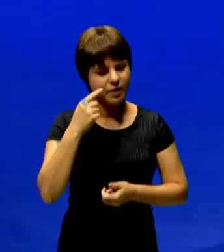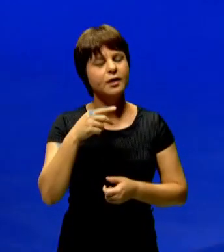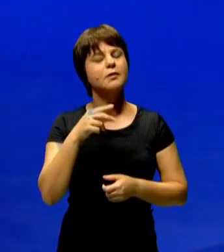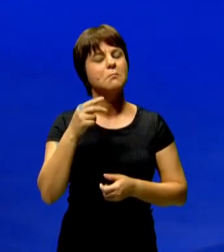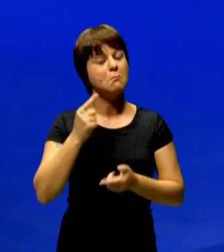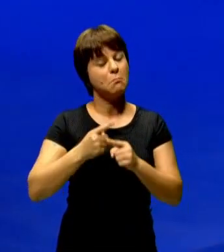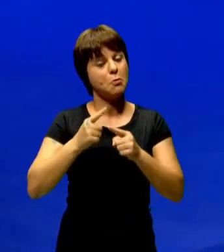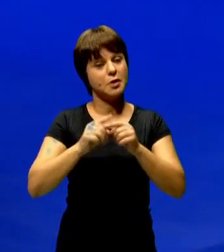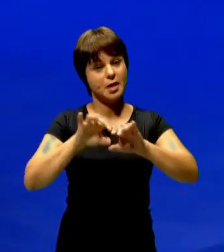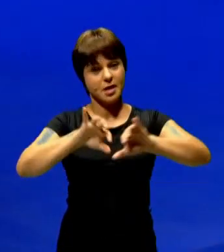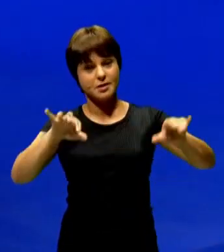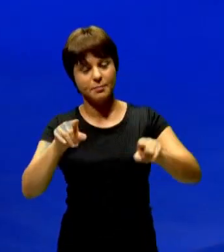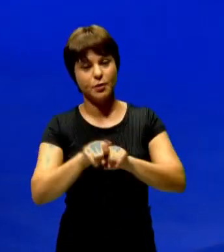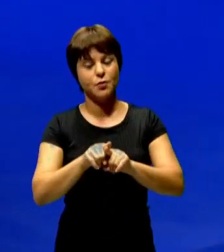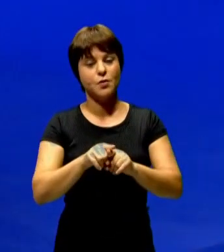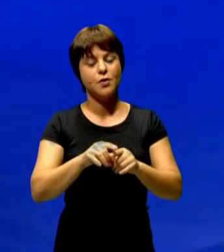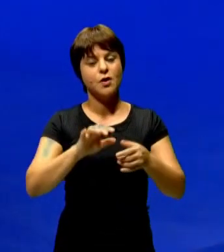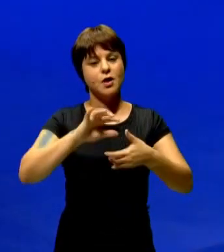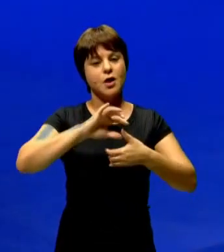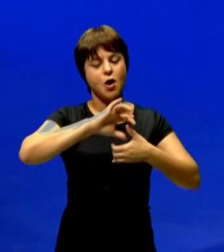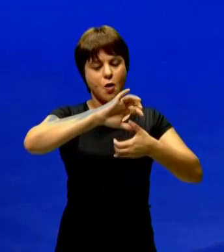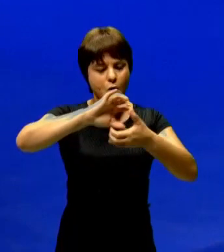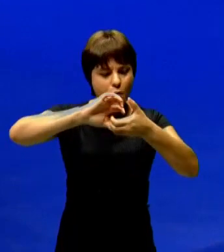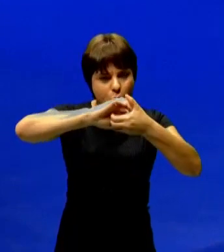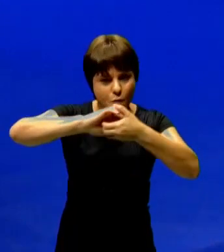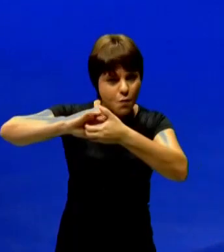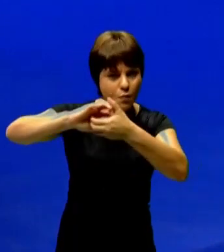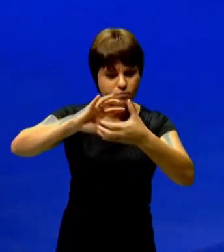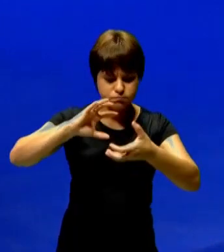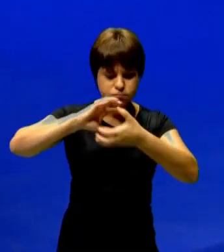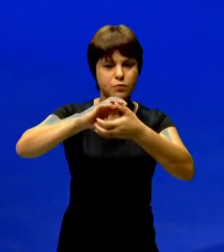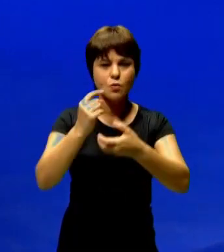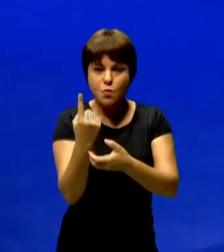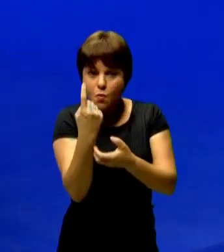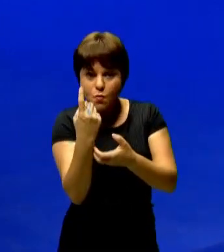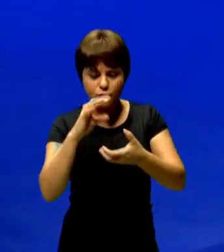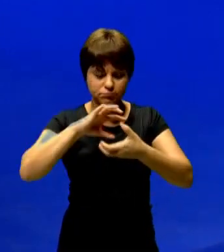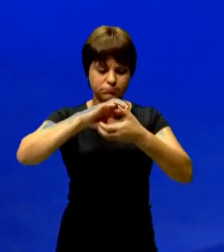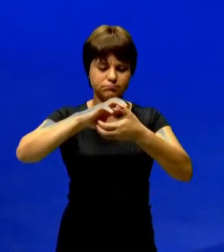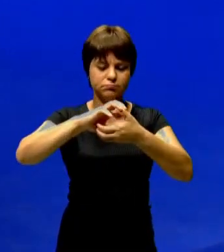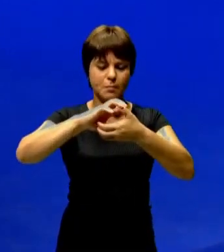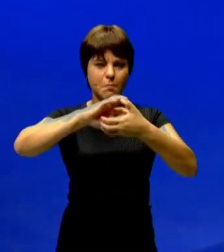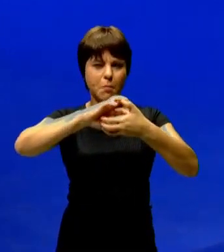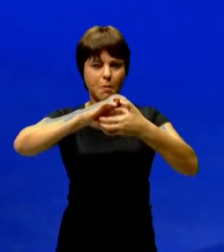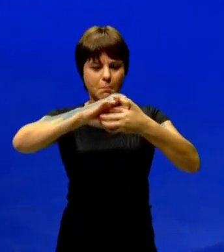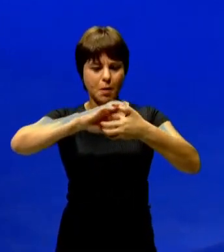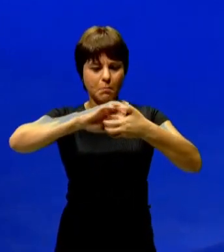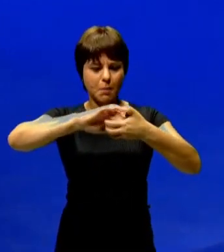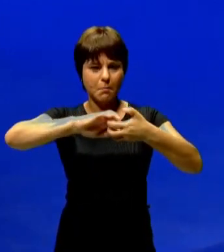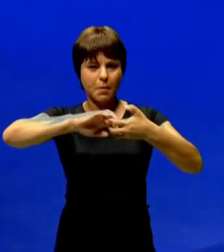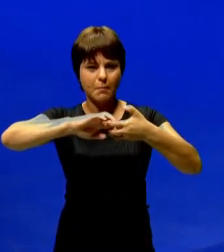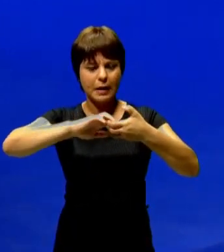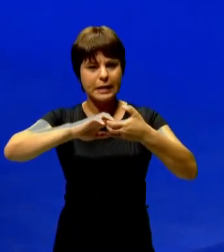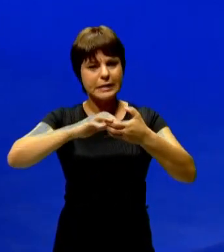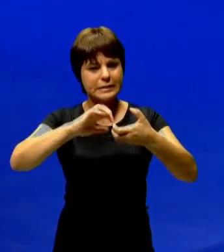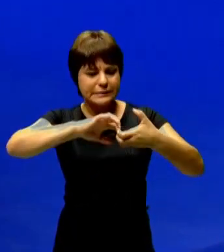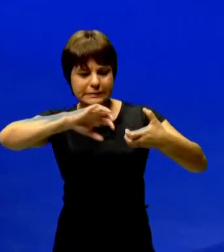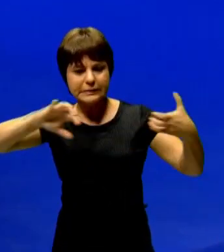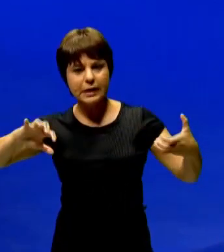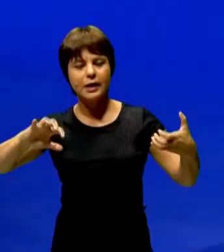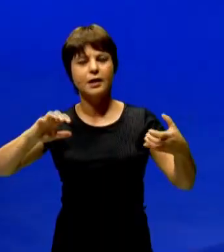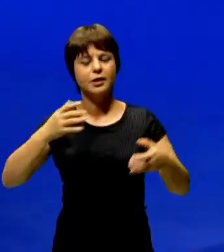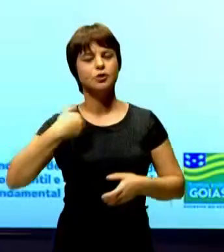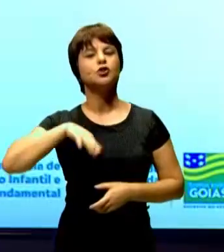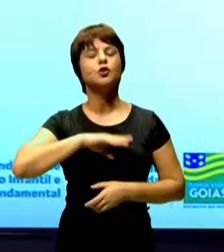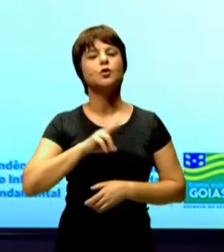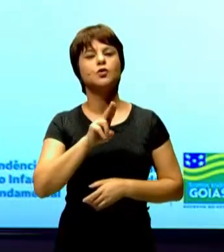motivo disso, esse continente grande, esse continente único, vai se fragmentar em duas grandes metades, que aqui nós